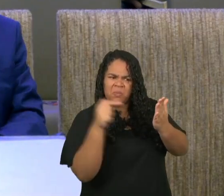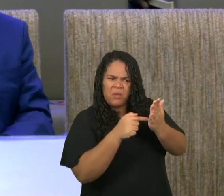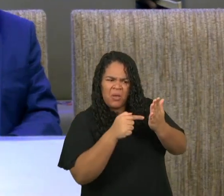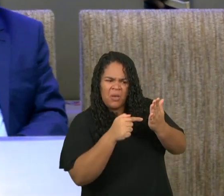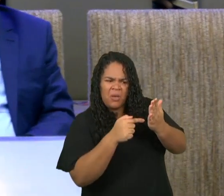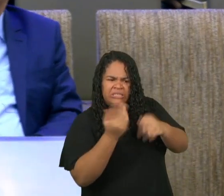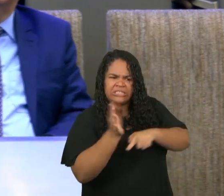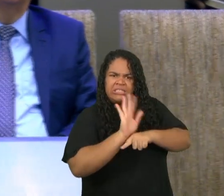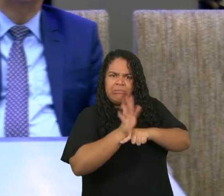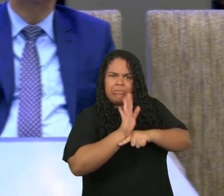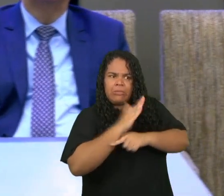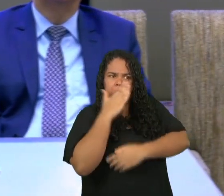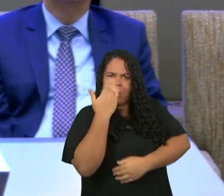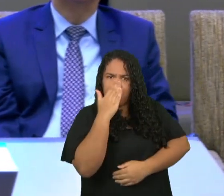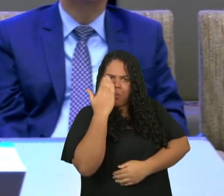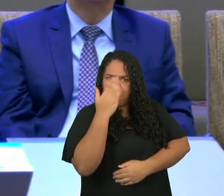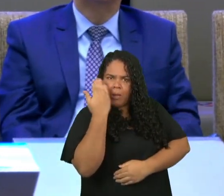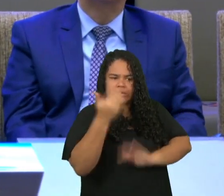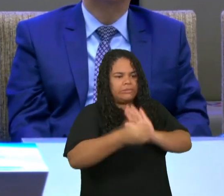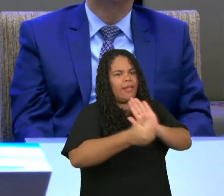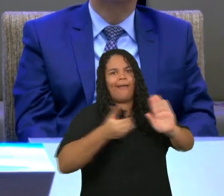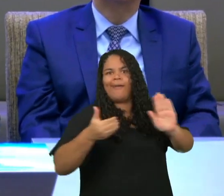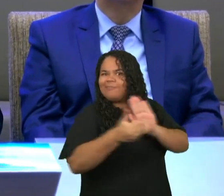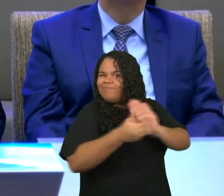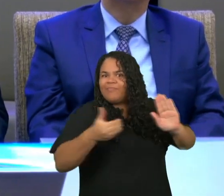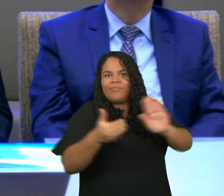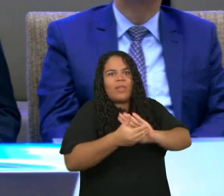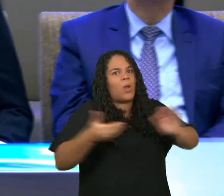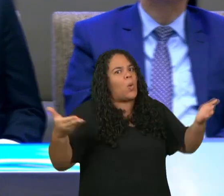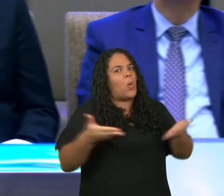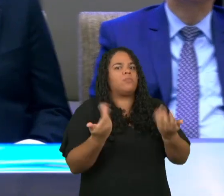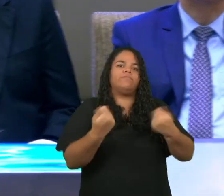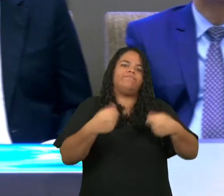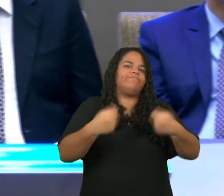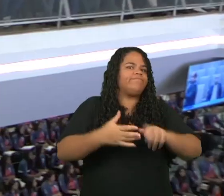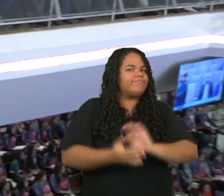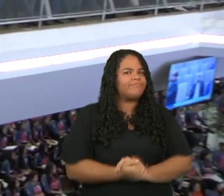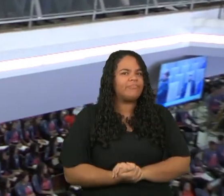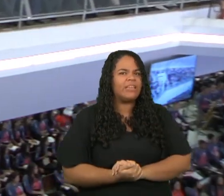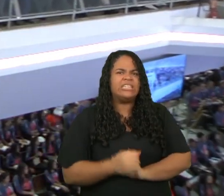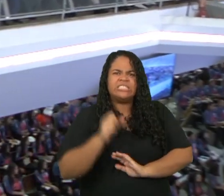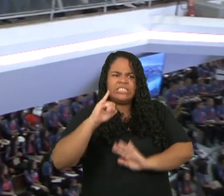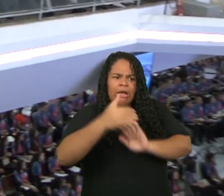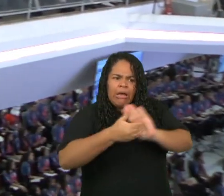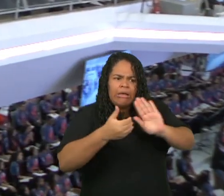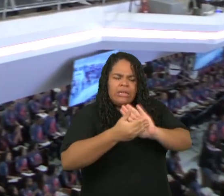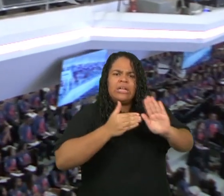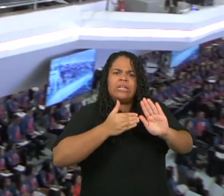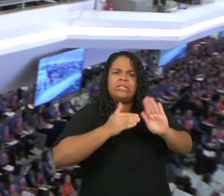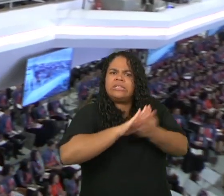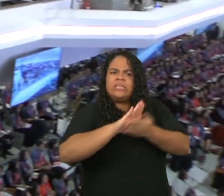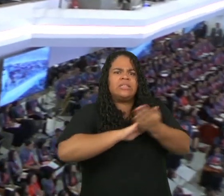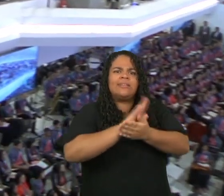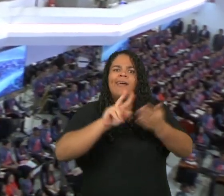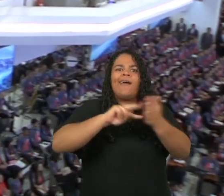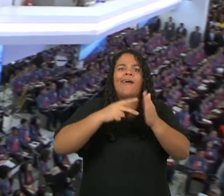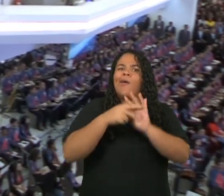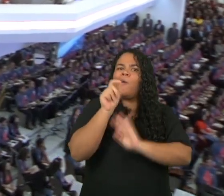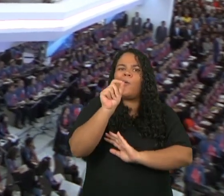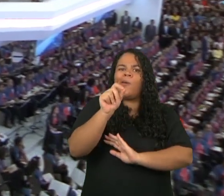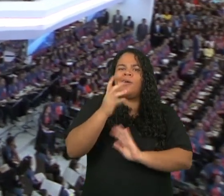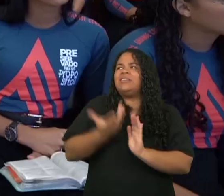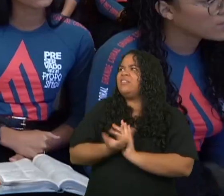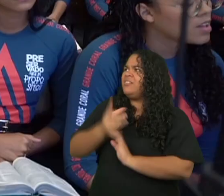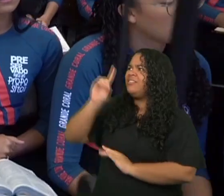celular, porque se você não fizer isso hoje, você está dizendo a Deus: eu não te amo, eu amo mais o pecado do que a